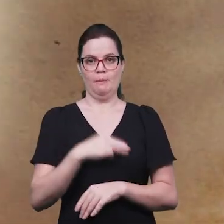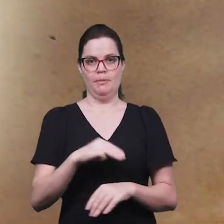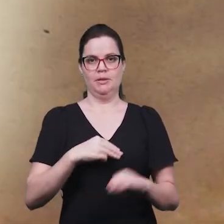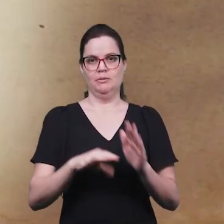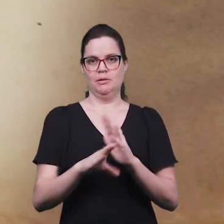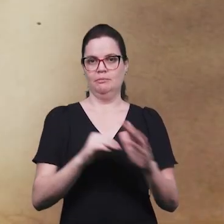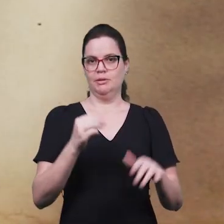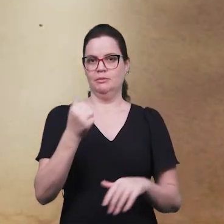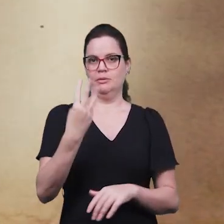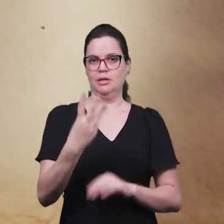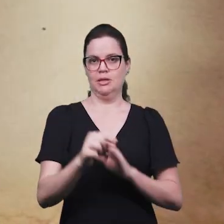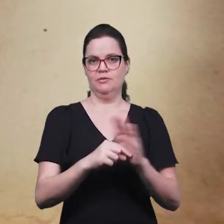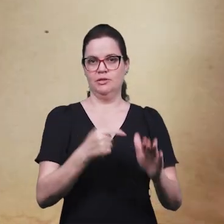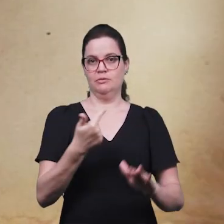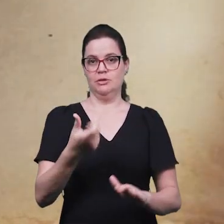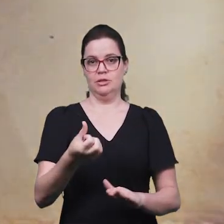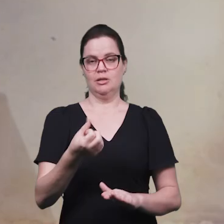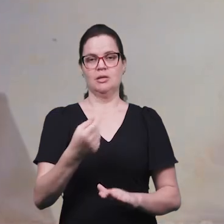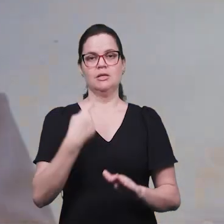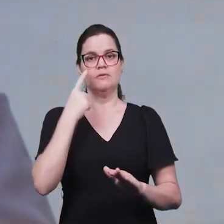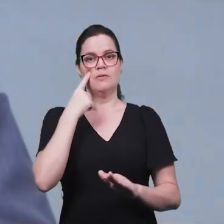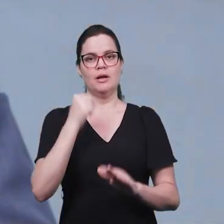Mateus 3,16.